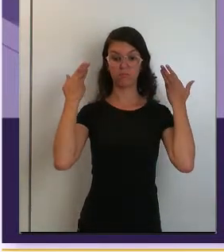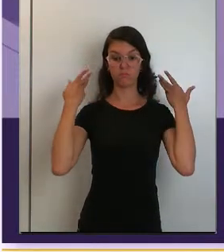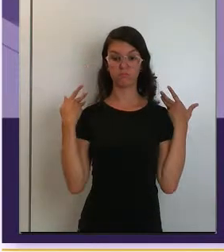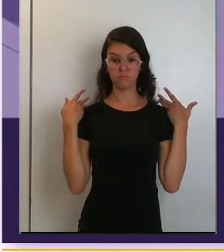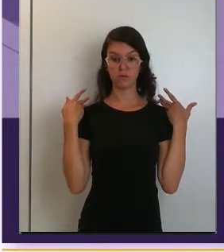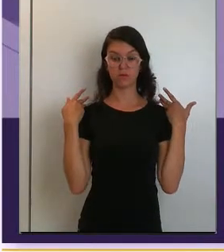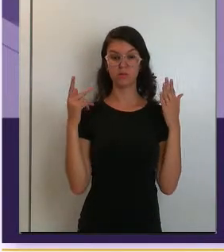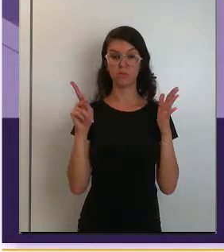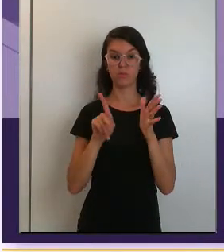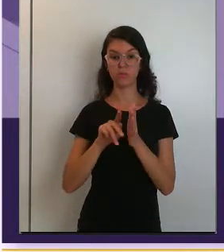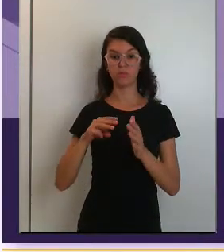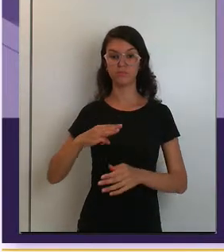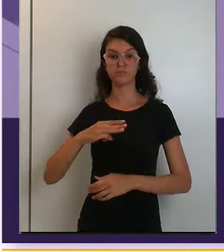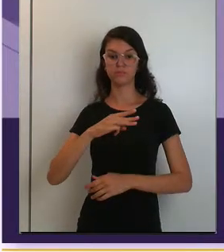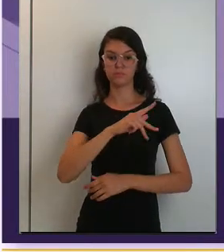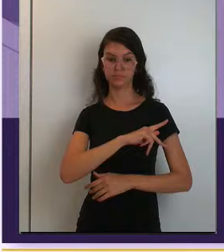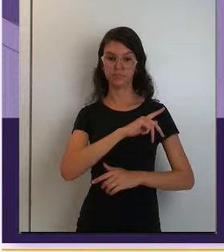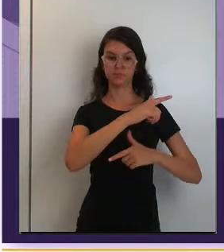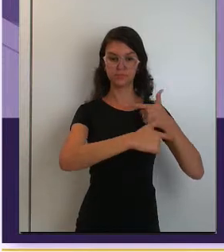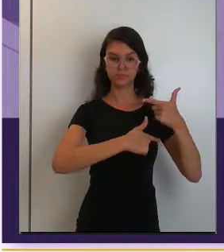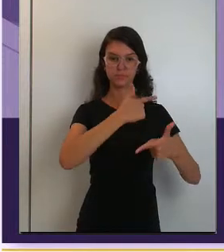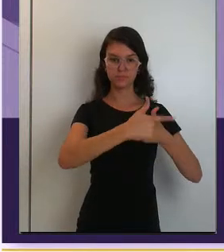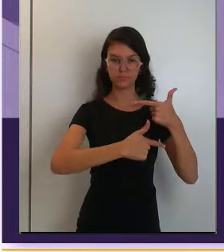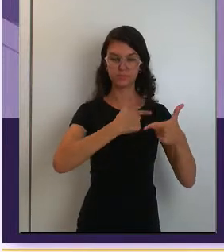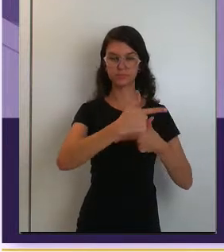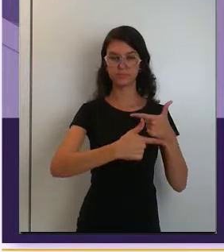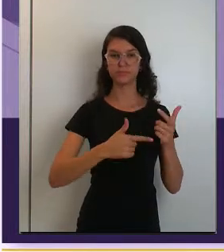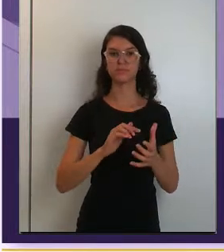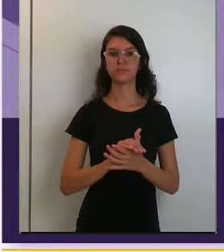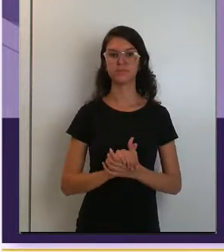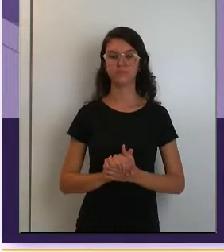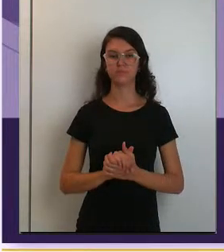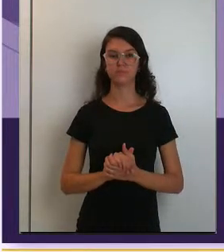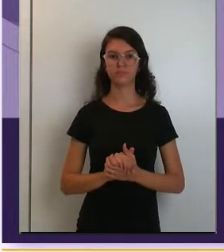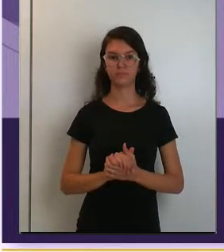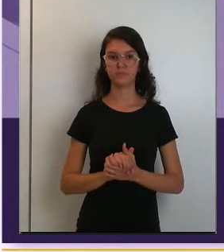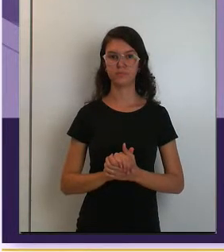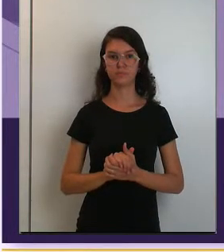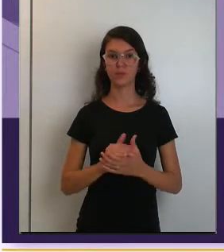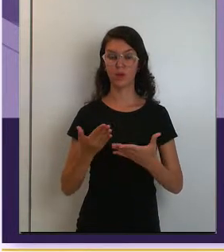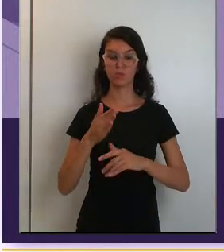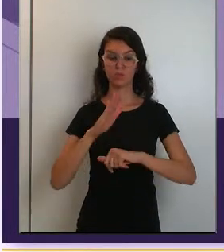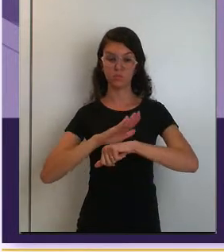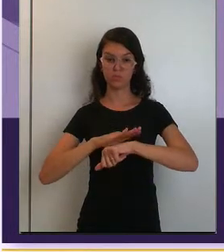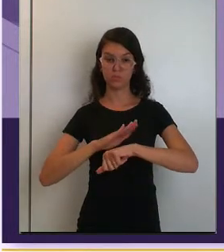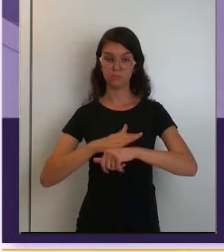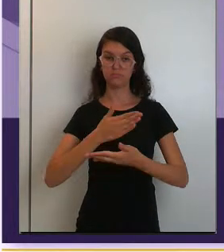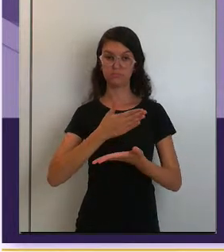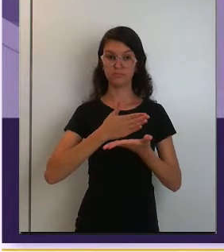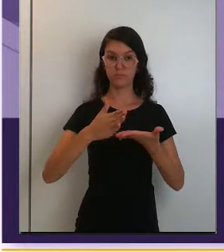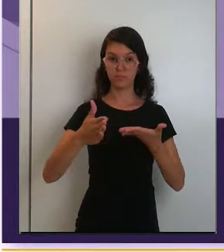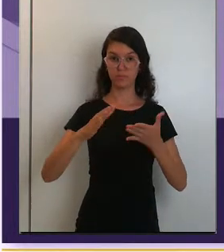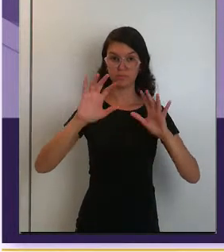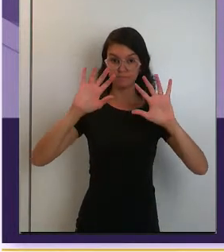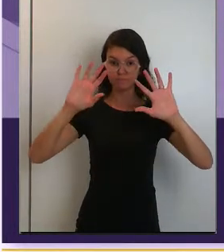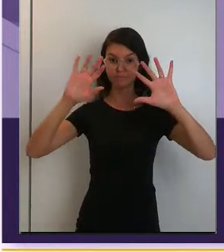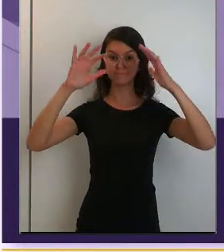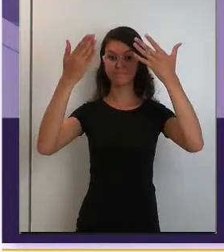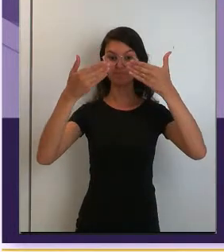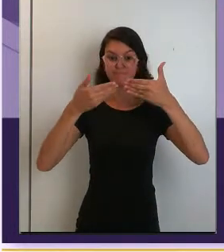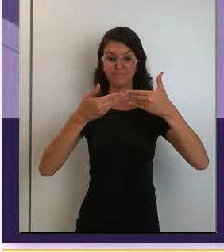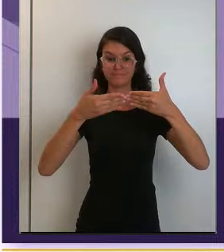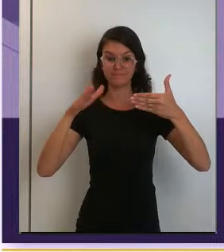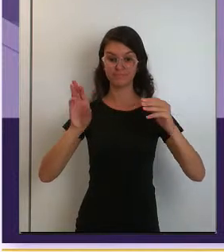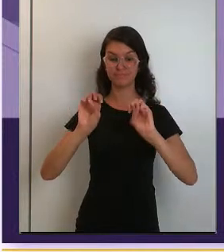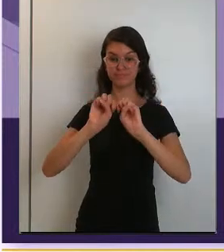banner com a logo do Ministério Público do Trabalho. Neste momento, daremos início à solenidade de abertura